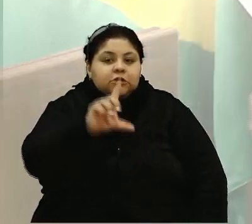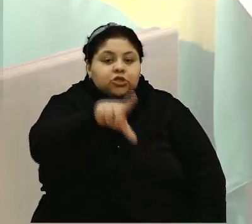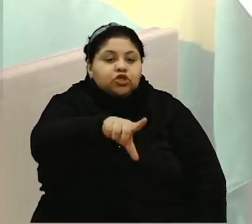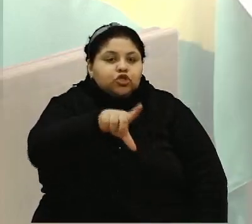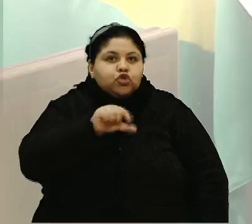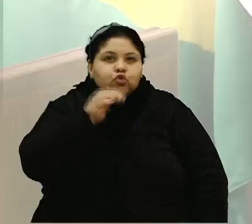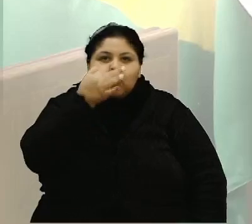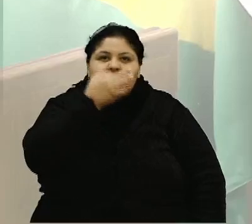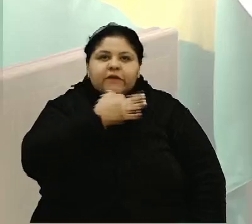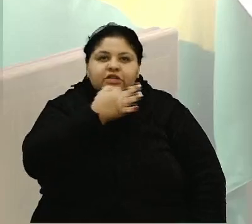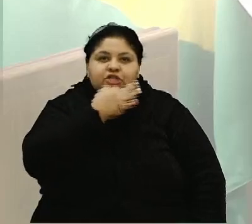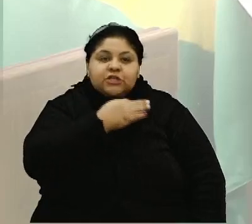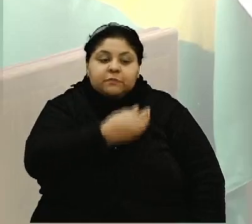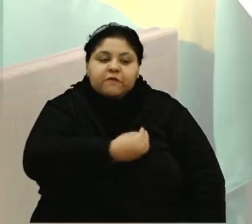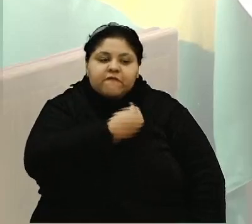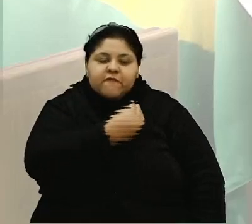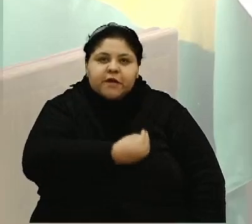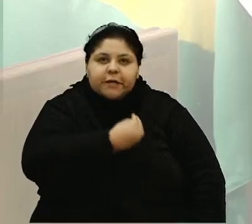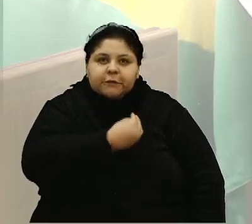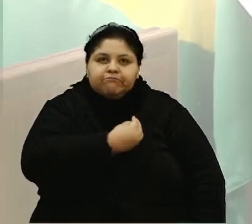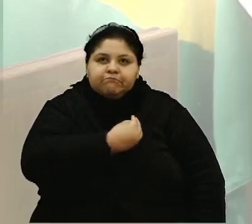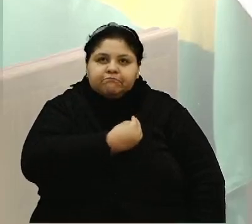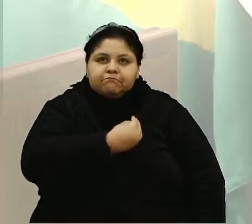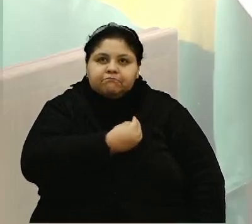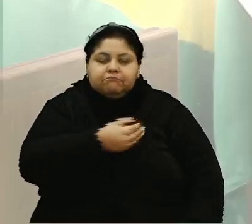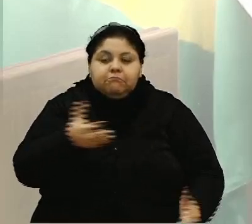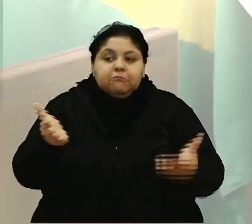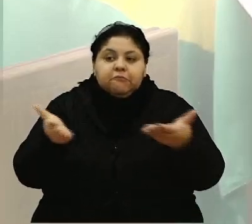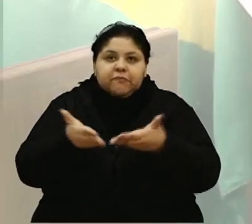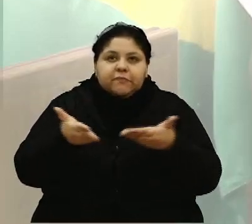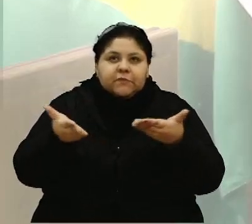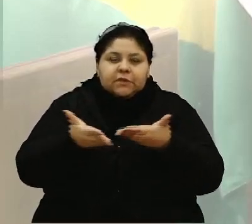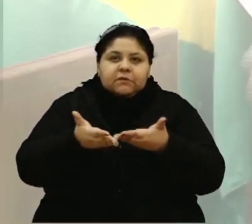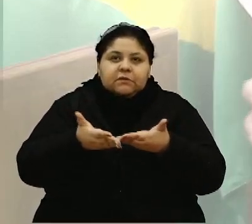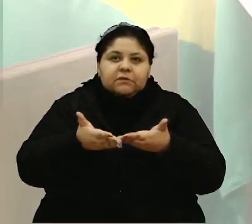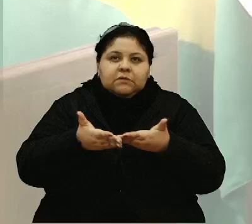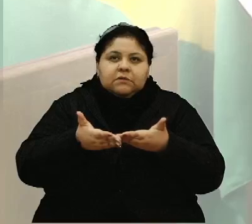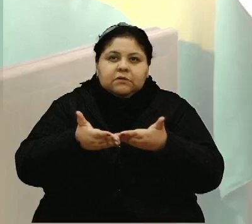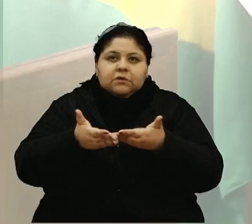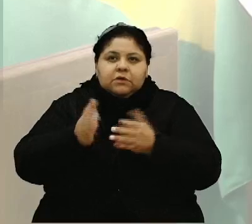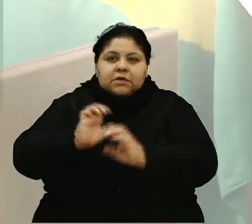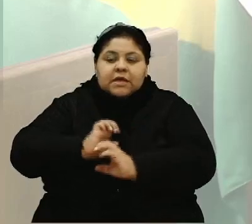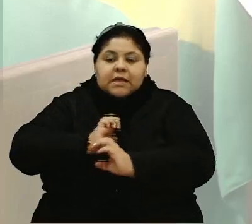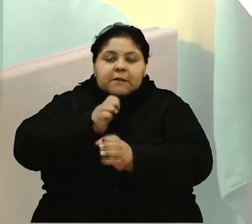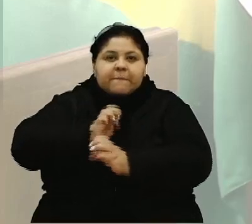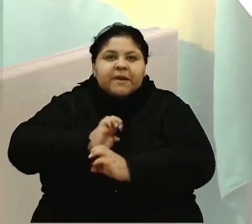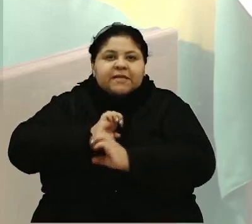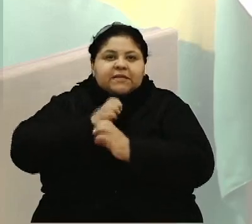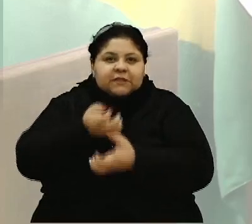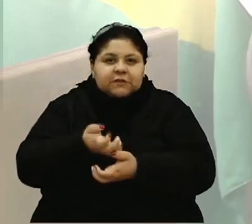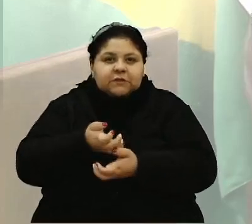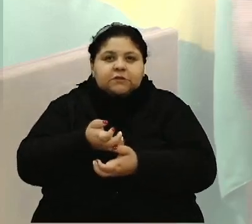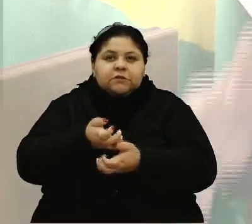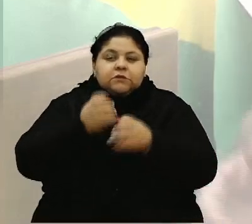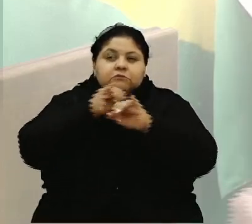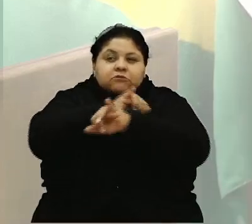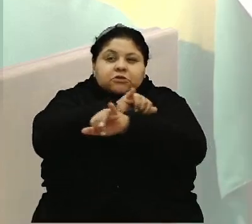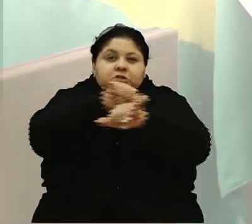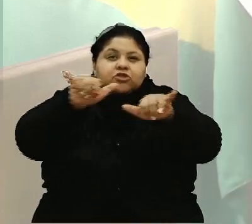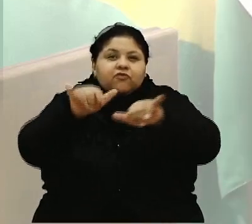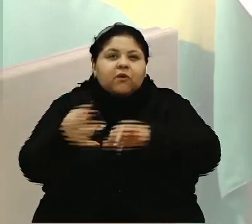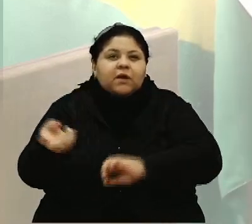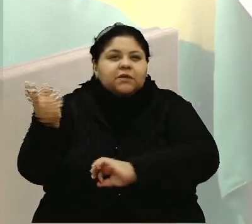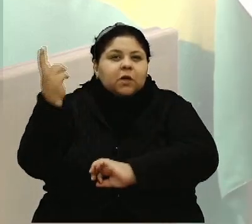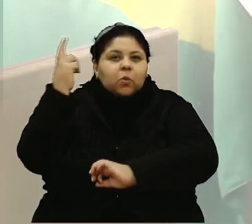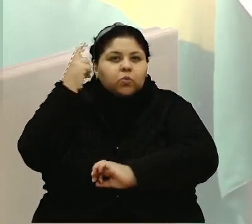Caxias para viver e que está aí empreendendo, divulgando a nossa